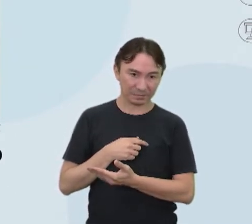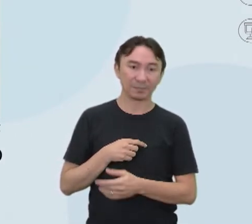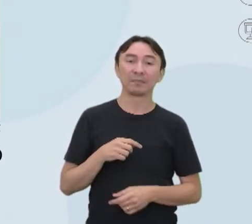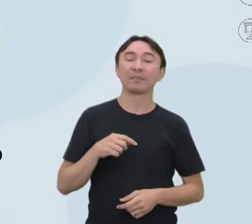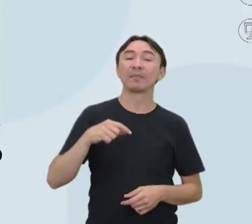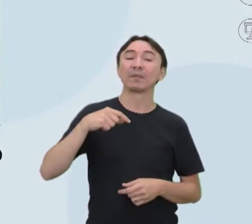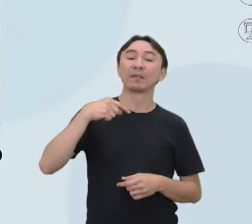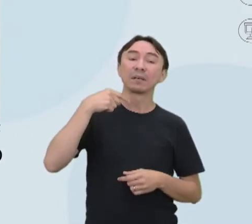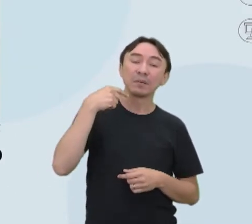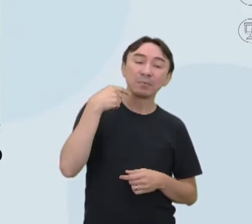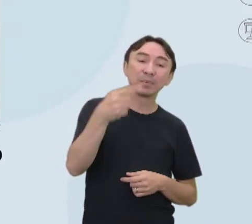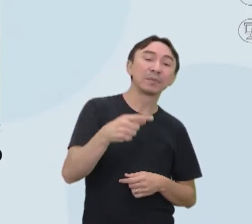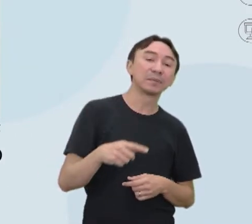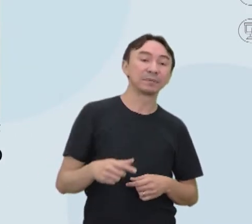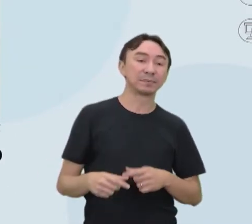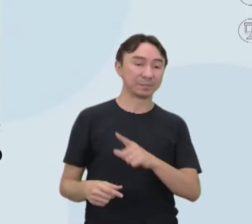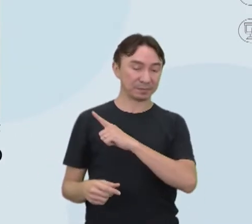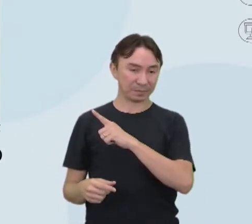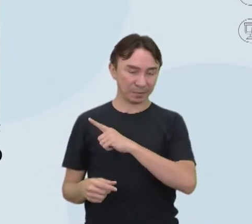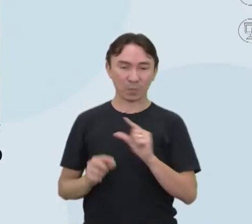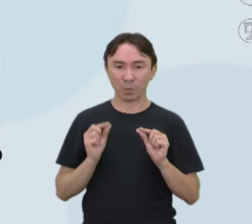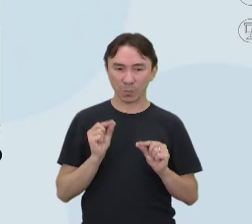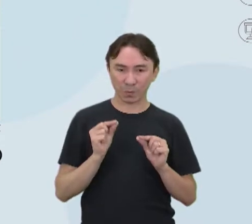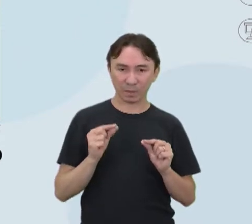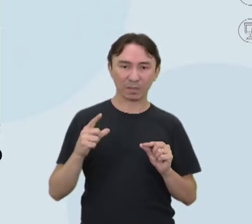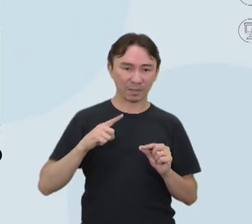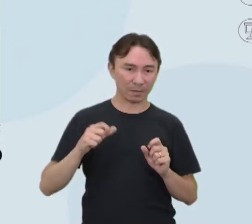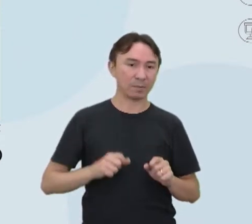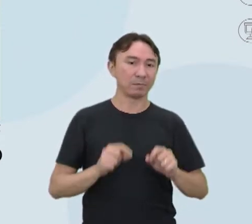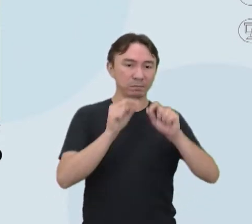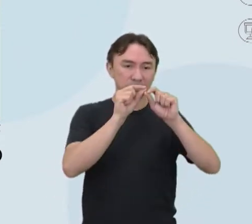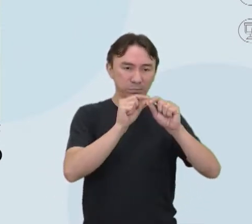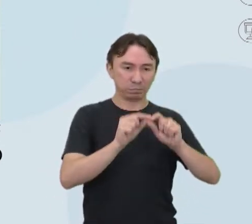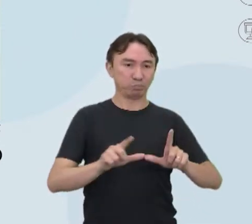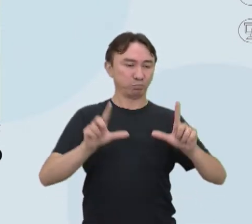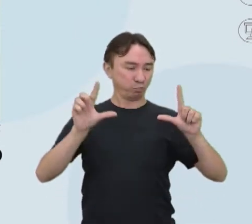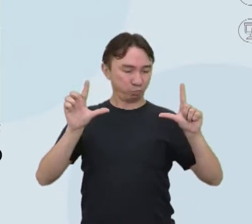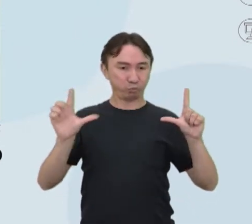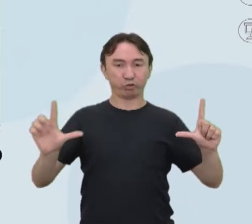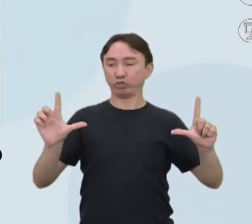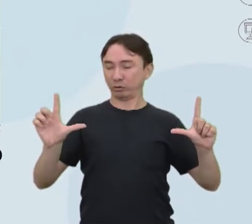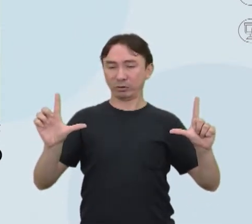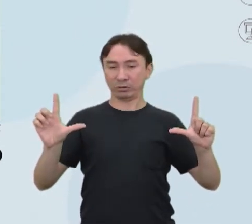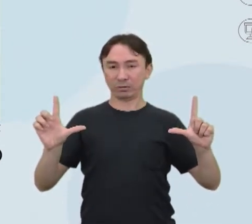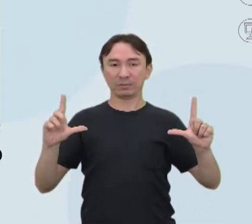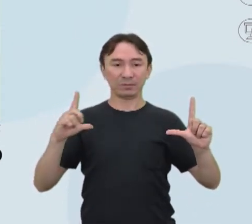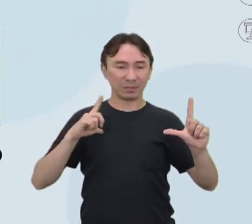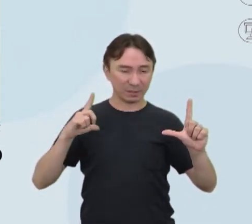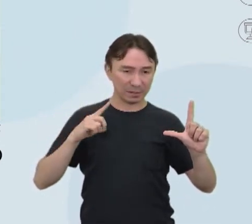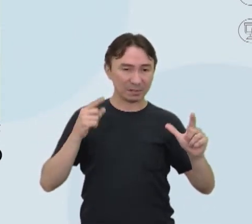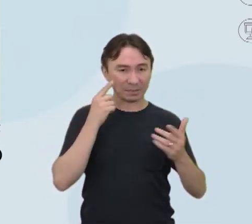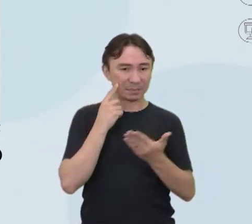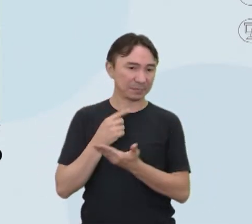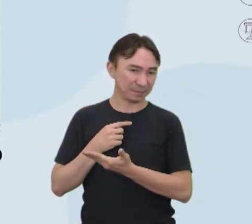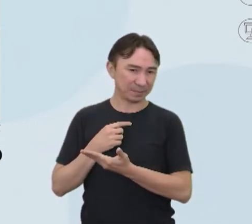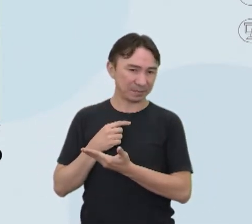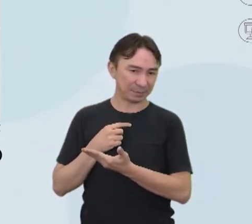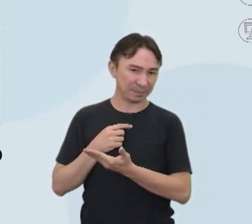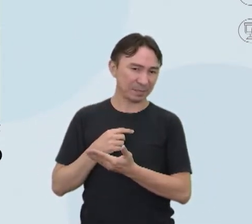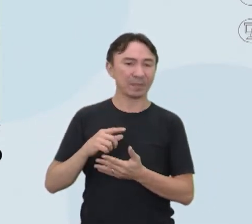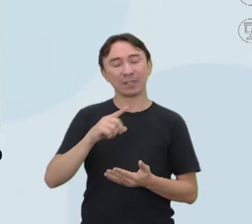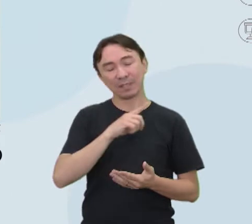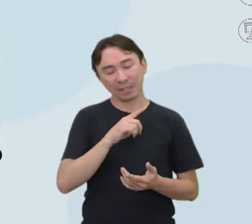eu vou... Olha lá. Aí o que acontece? Vai abrir a tela principal do formulário. Quando abre a tela principal do formulário, ele tem aqueles